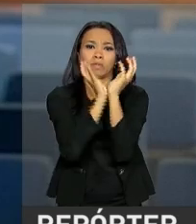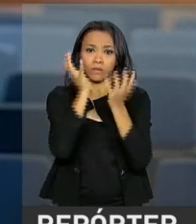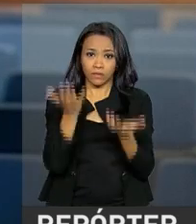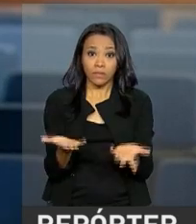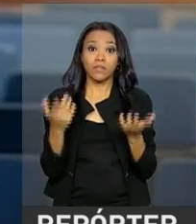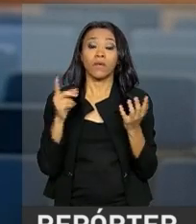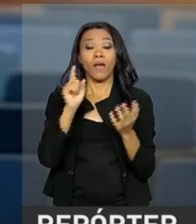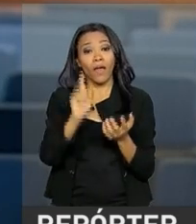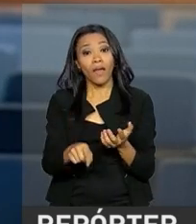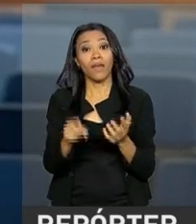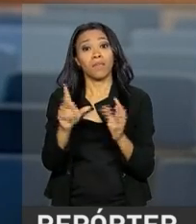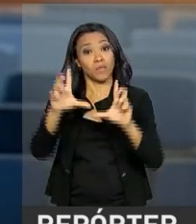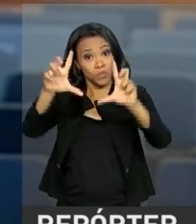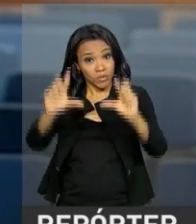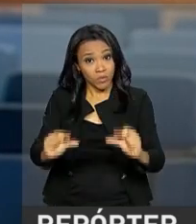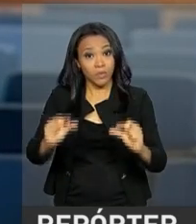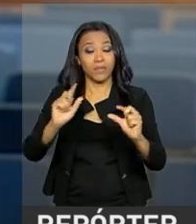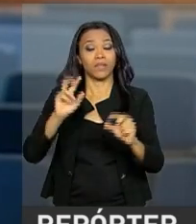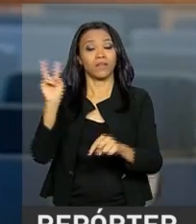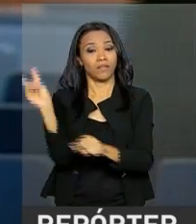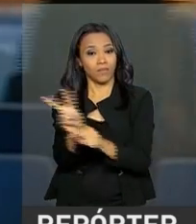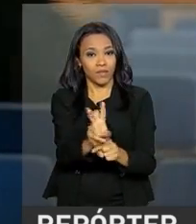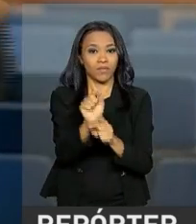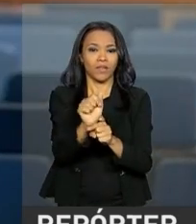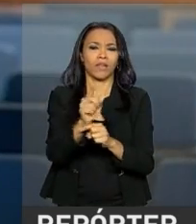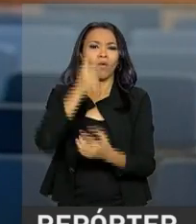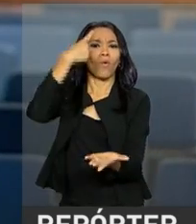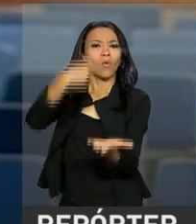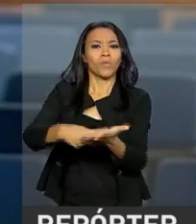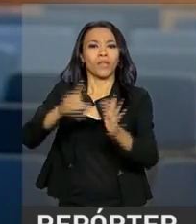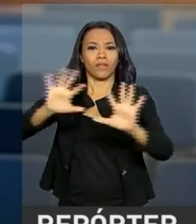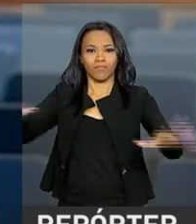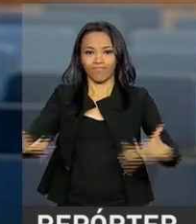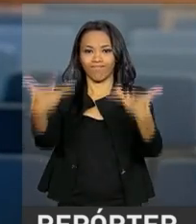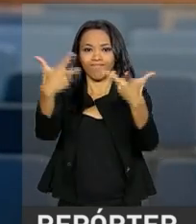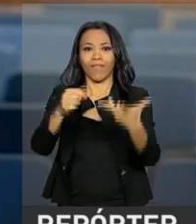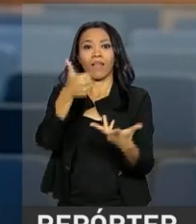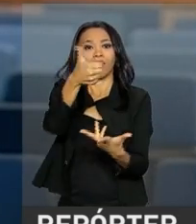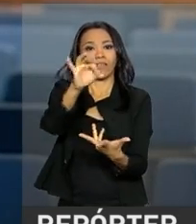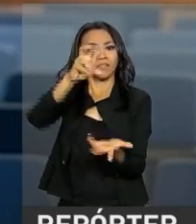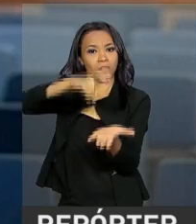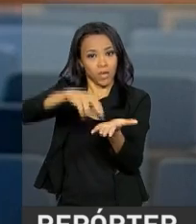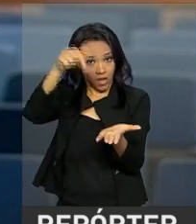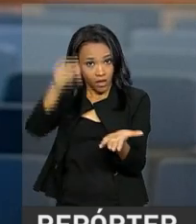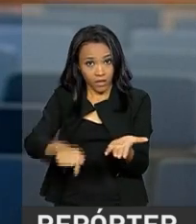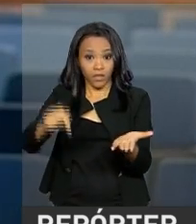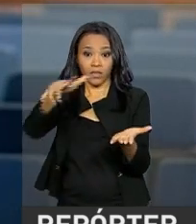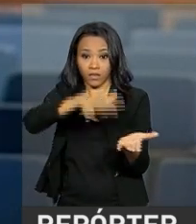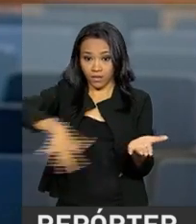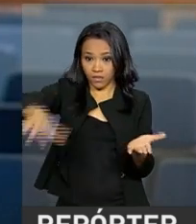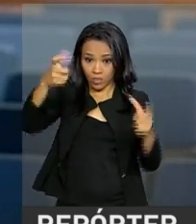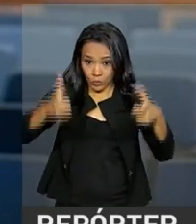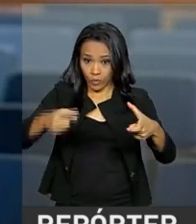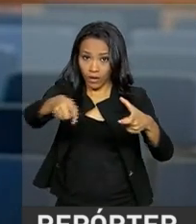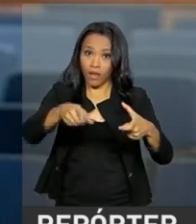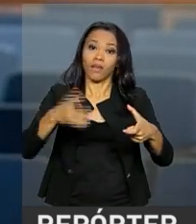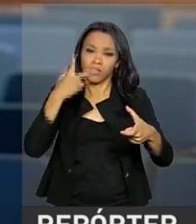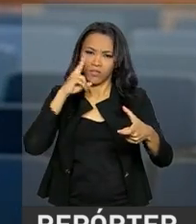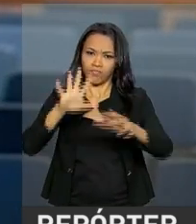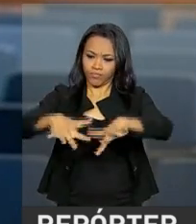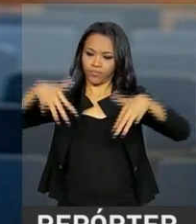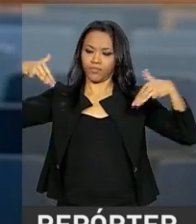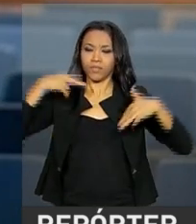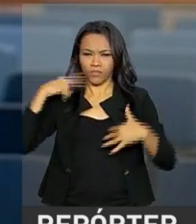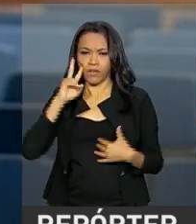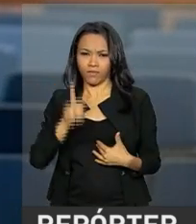simples menos racia mais crédito está marcada paraas 11 horas da manhã aqui na sede do sebrai nacional onde eu estou e a gente vai acompanhar